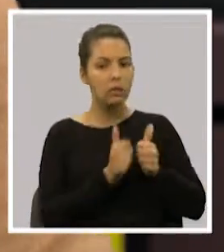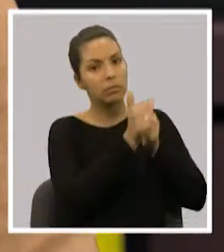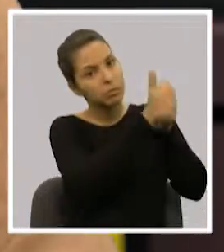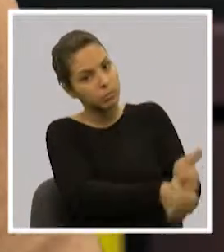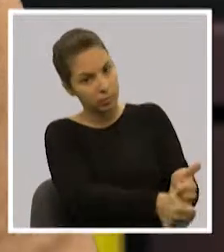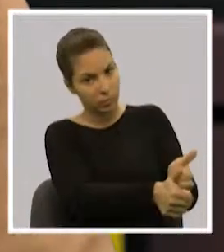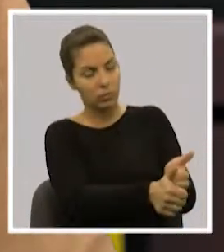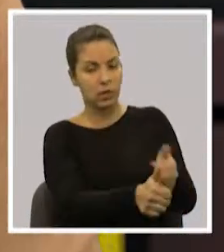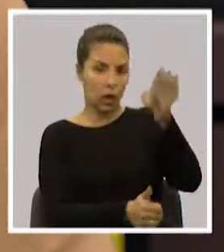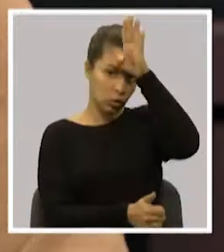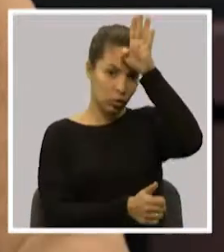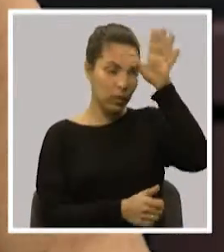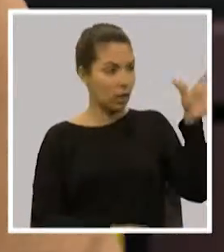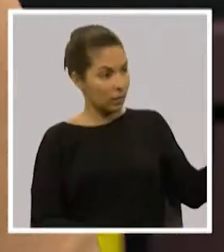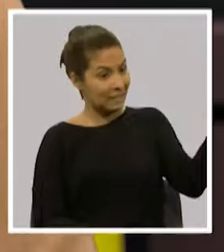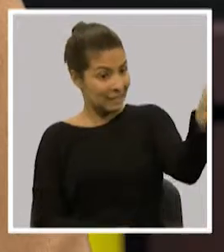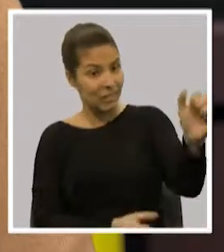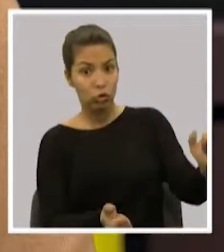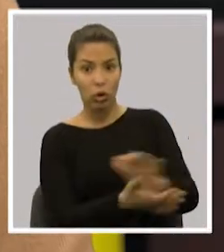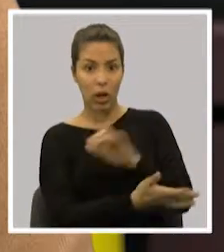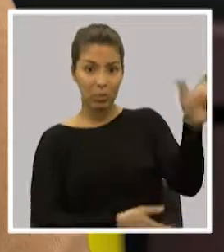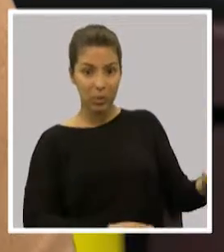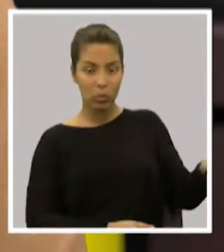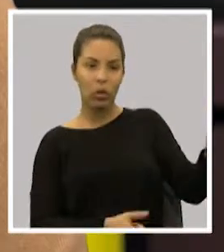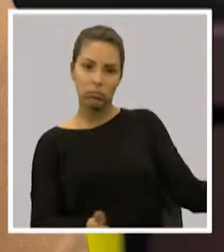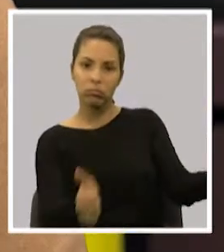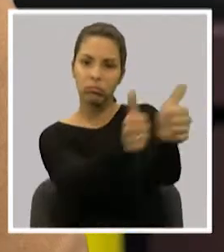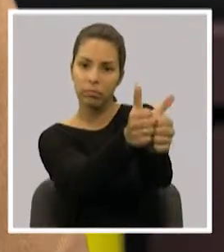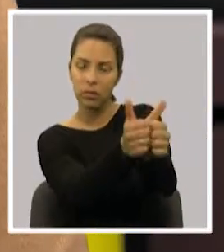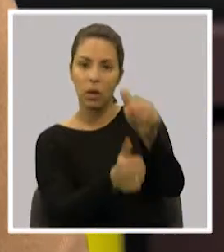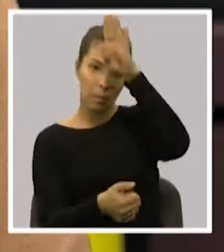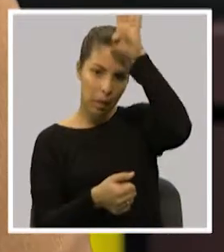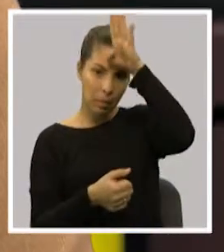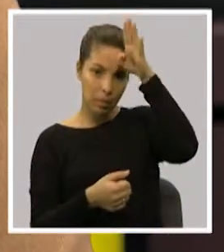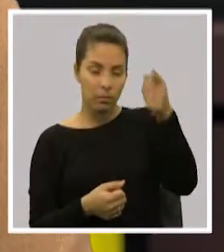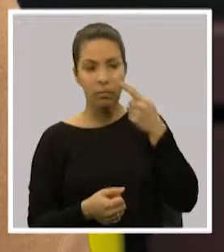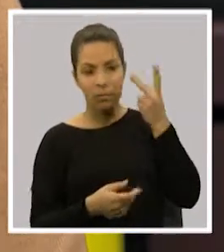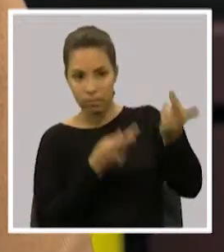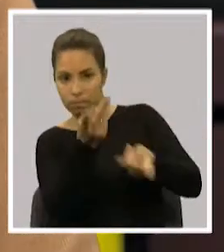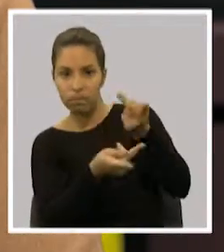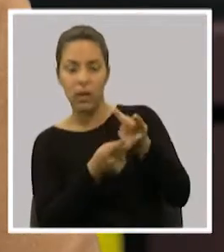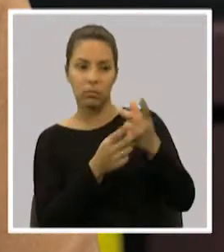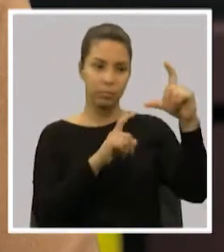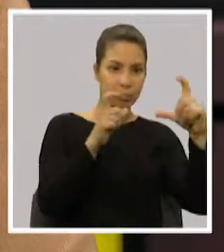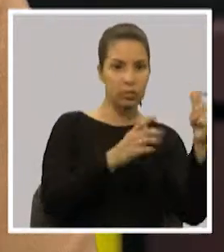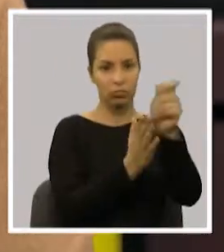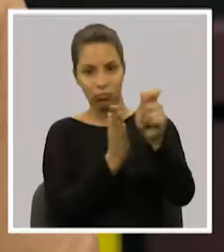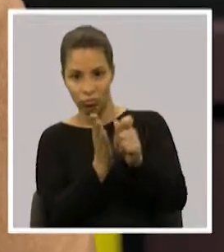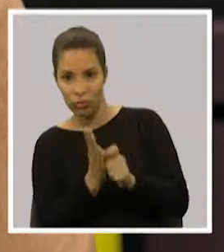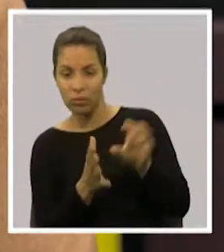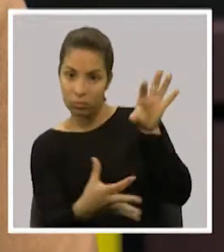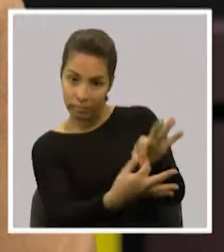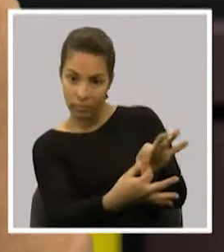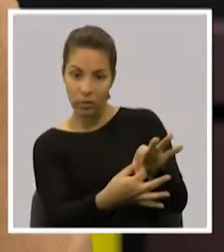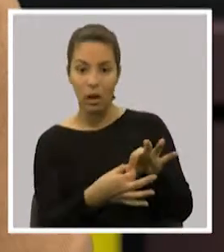resultava esta aposta de enviar um jornalista para acompanhar o Papa permanentemente. E como resultou, creio que